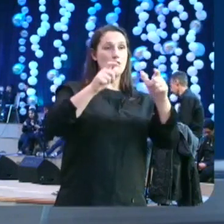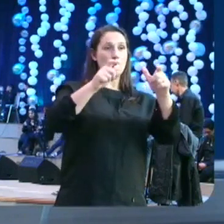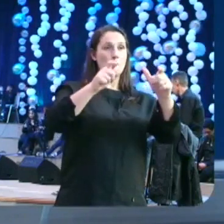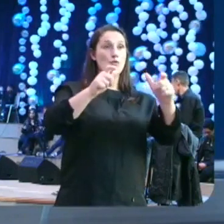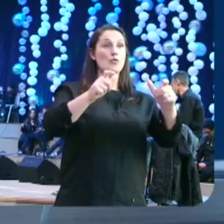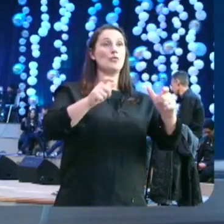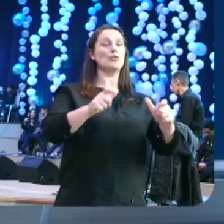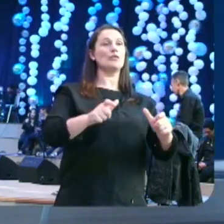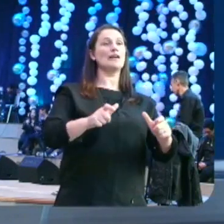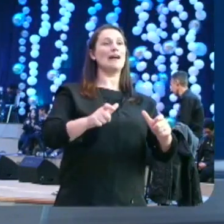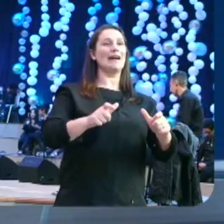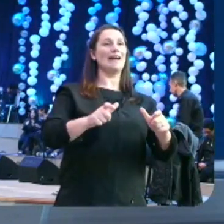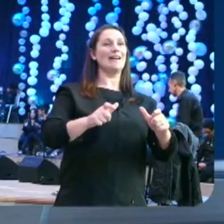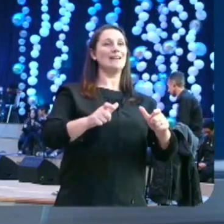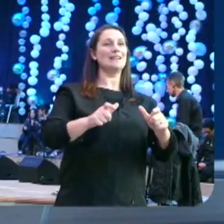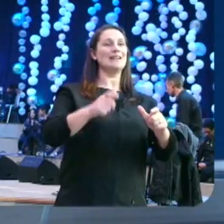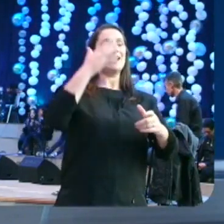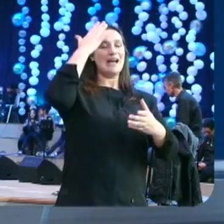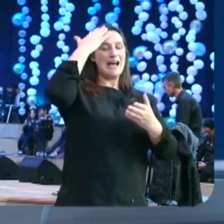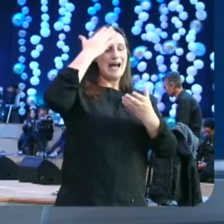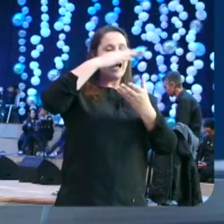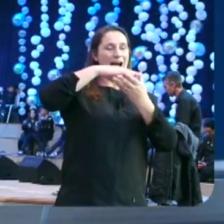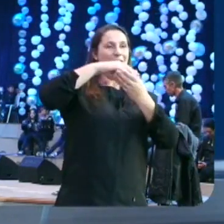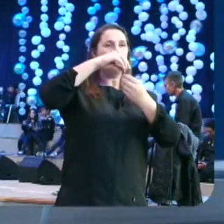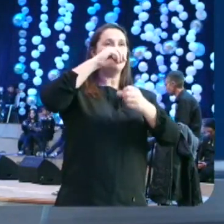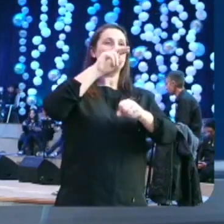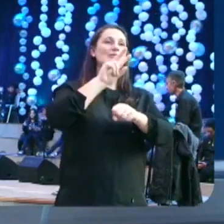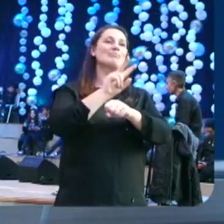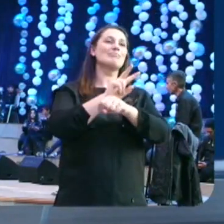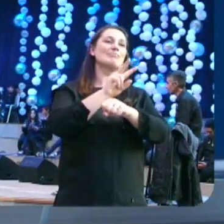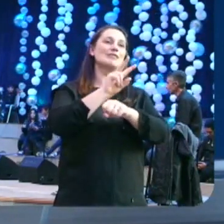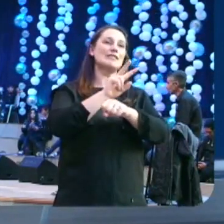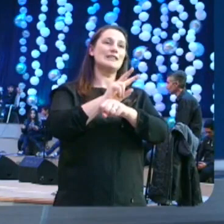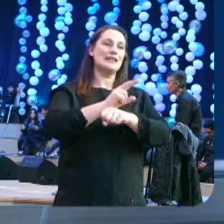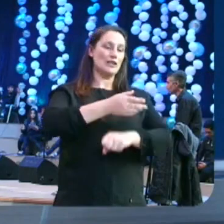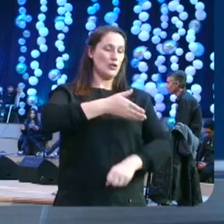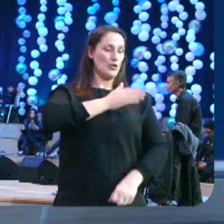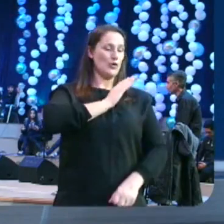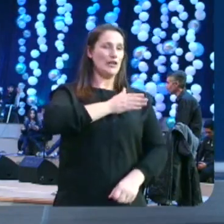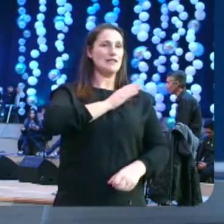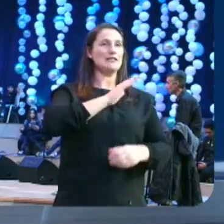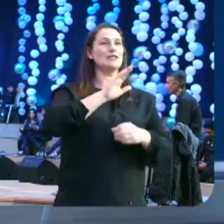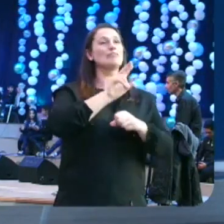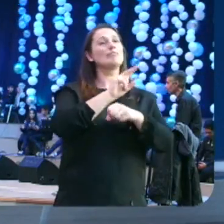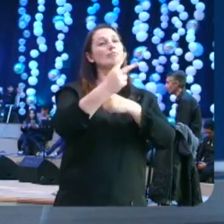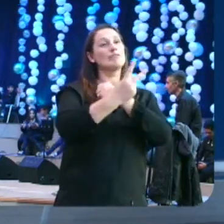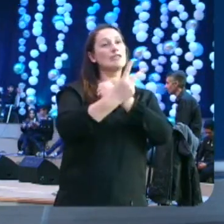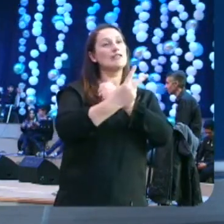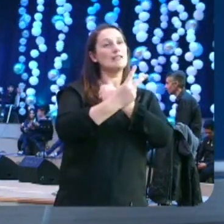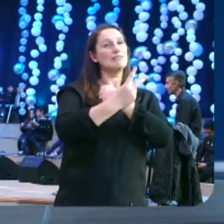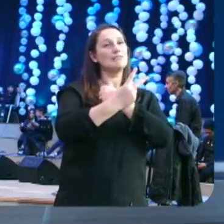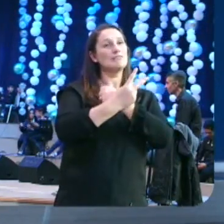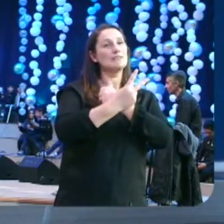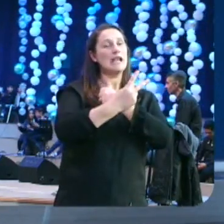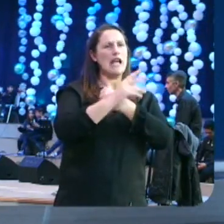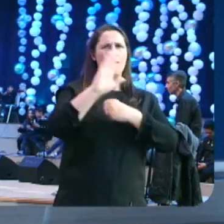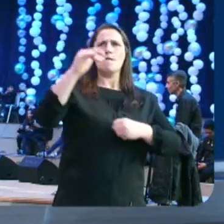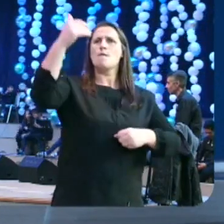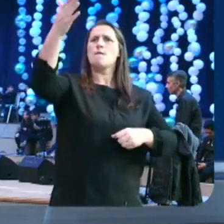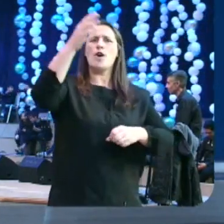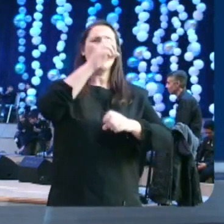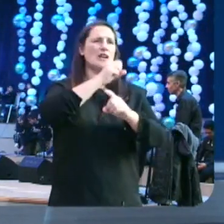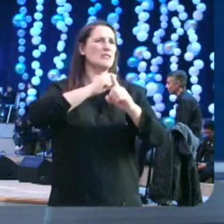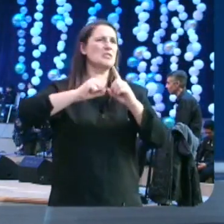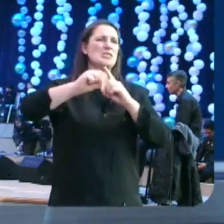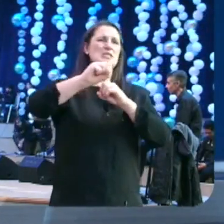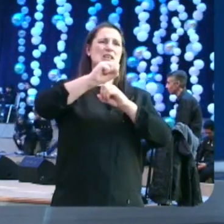onde a gente pode ser tratado na alma, tratado no coração. Lá fora, a sociedade vai ter uma